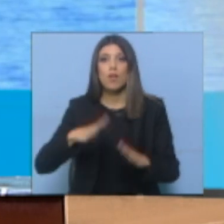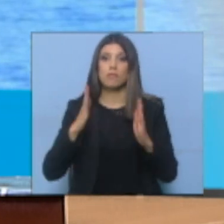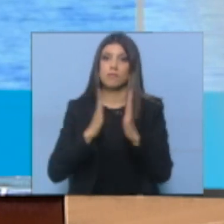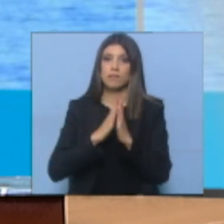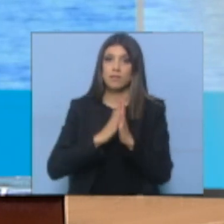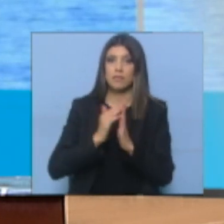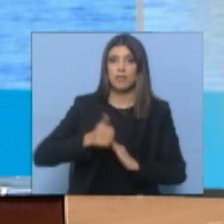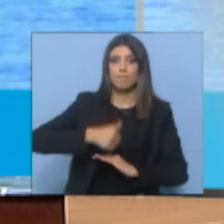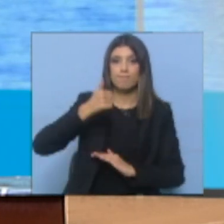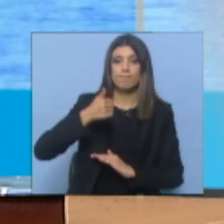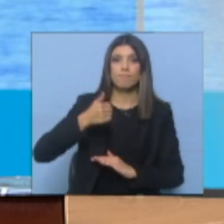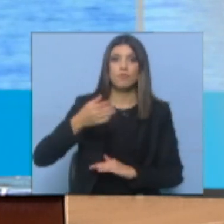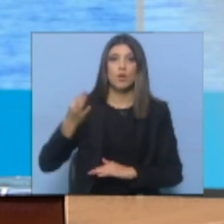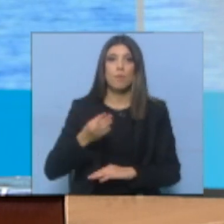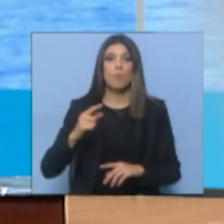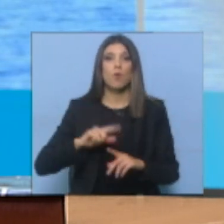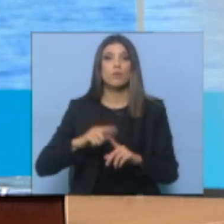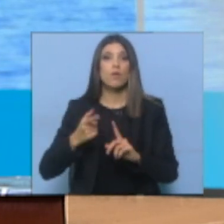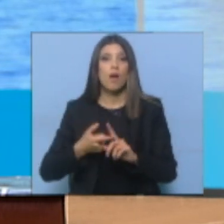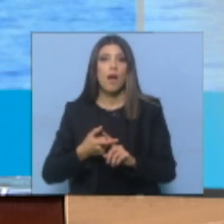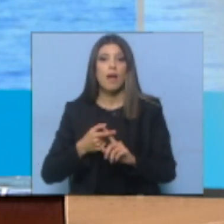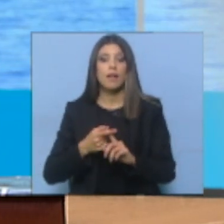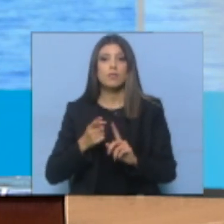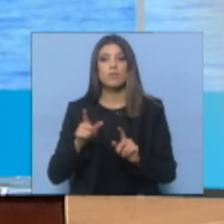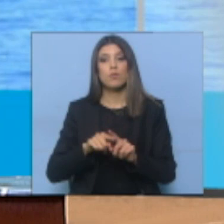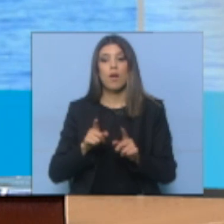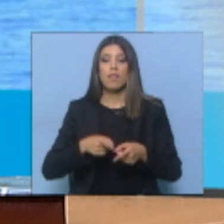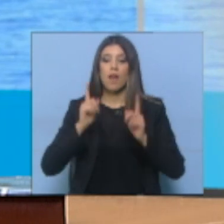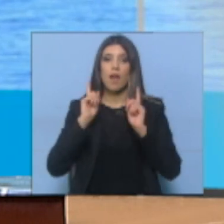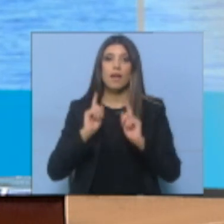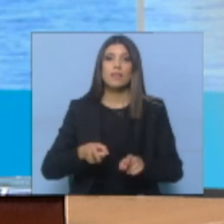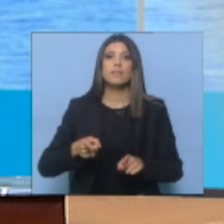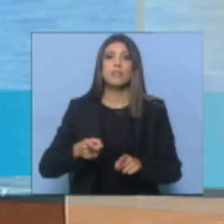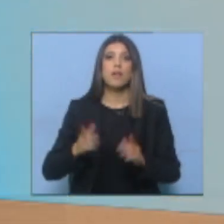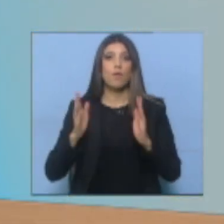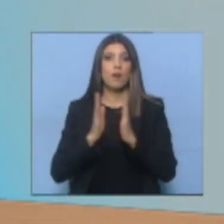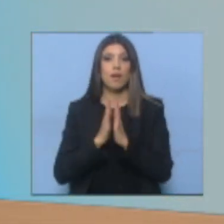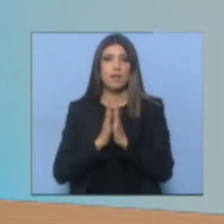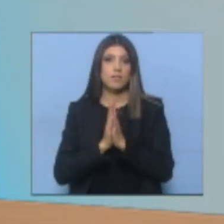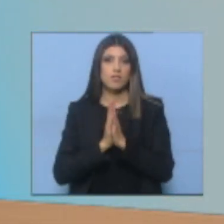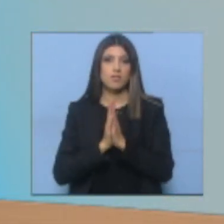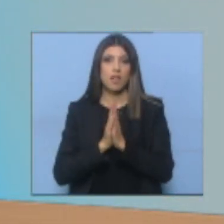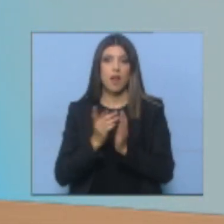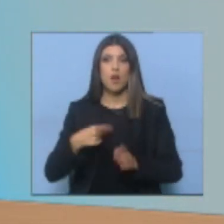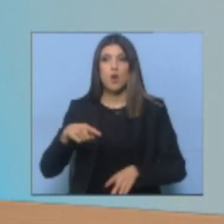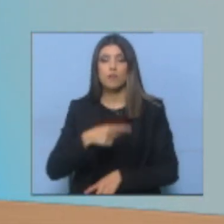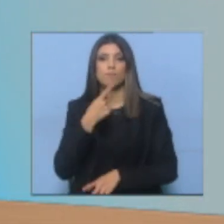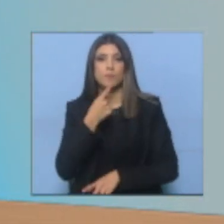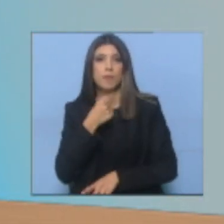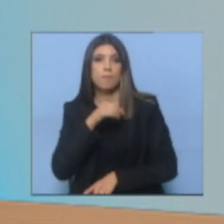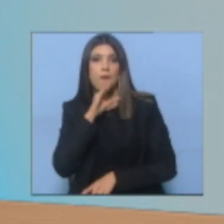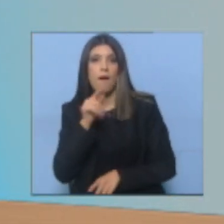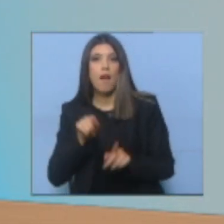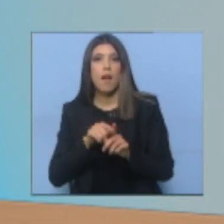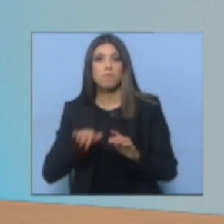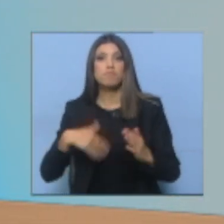neste primeiro ano do triênio dedicado à iniciação cristã. E nós entendemos que tínhamos feito uma proposta no